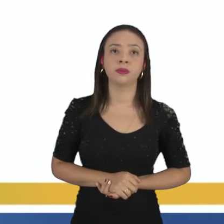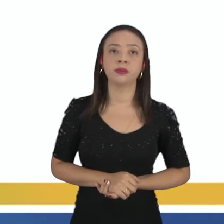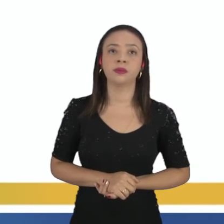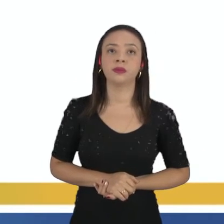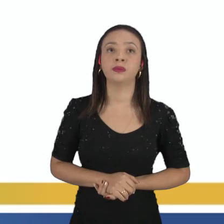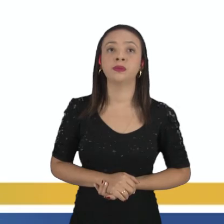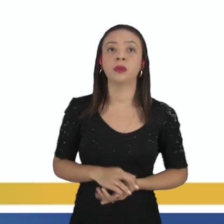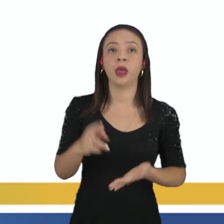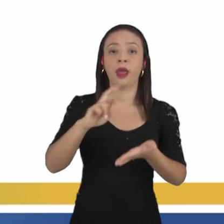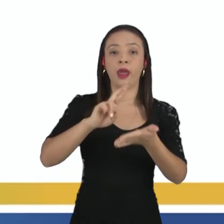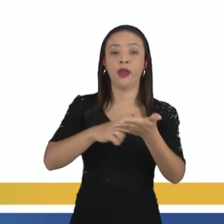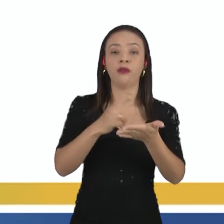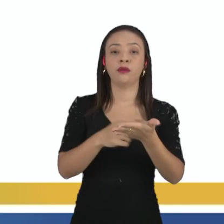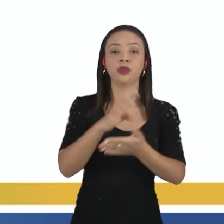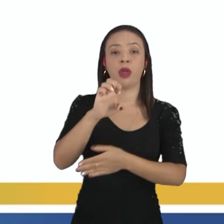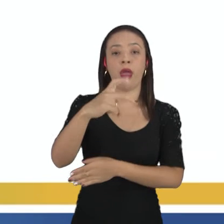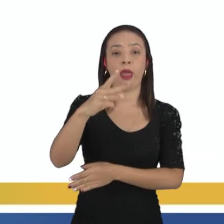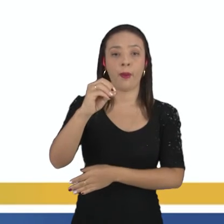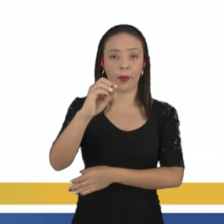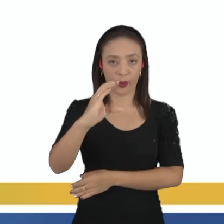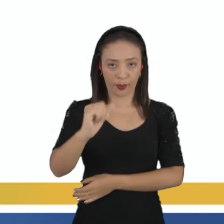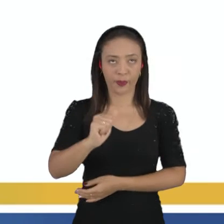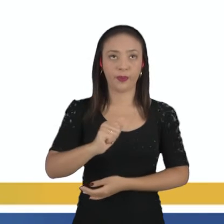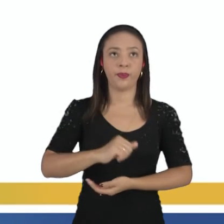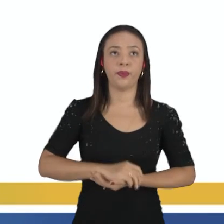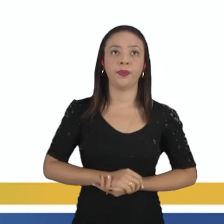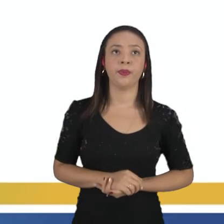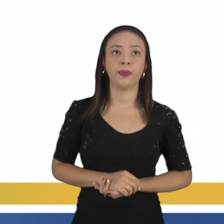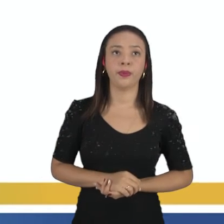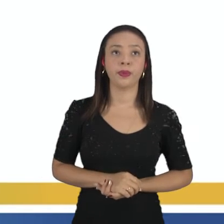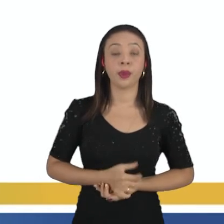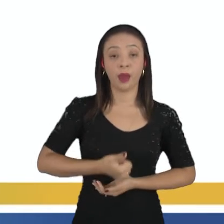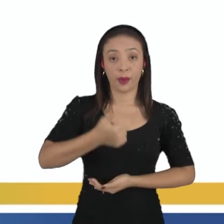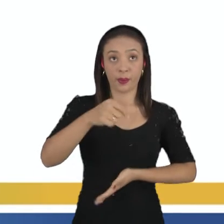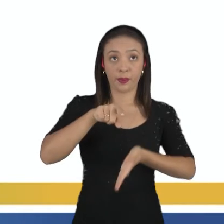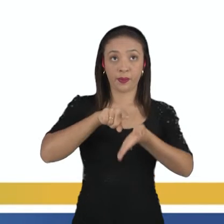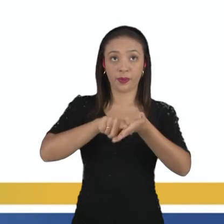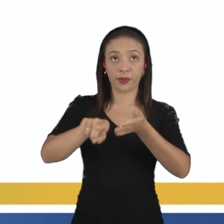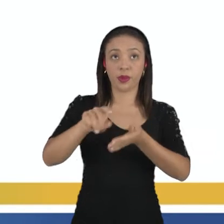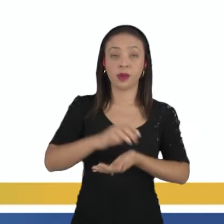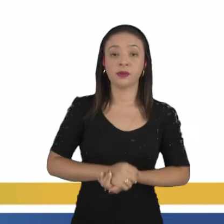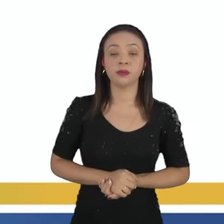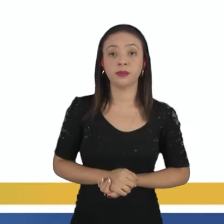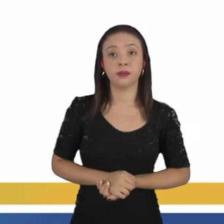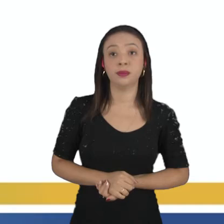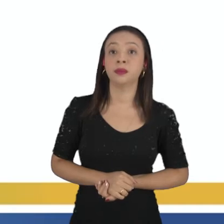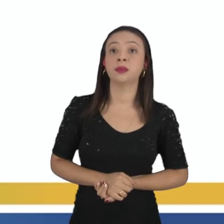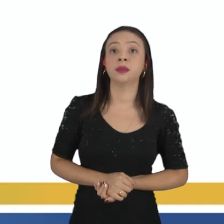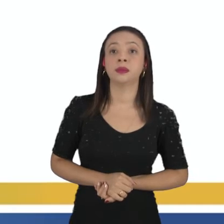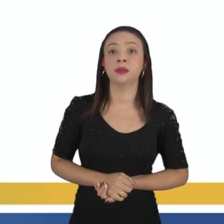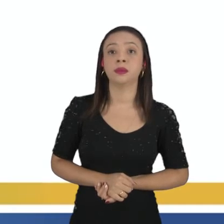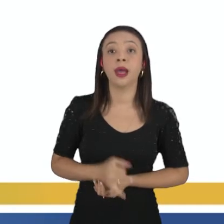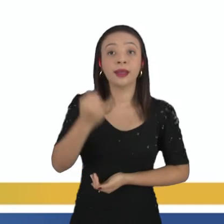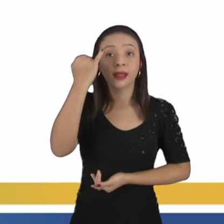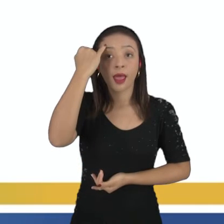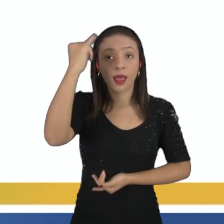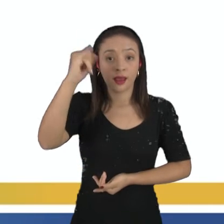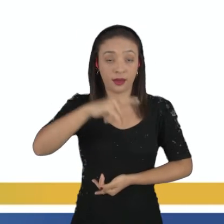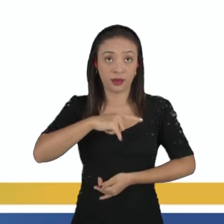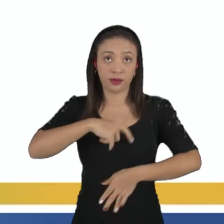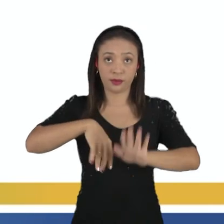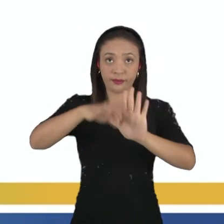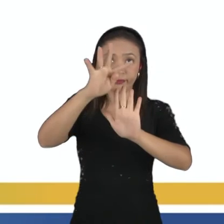março de 2009. Vamos lá para a primeira questão. As ideias veiculadas no texto